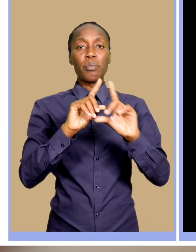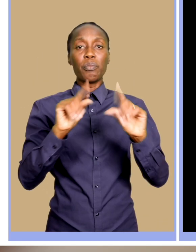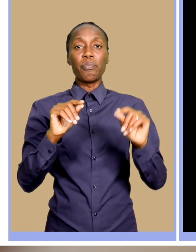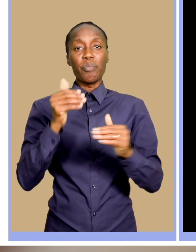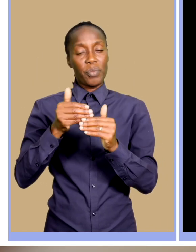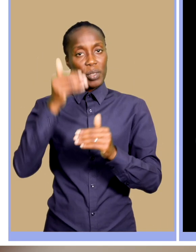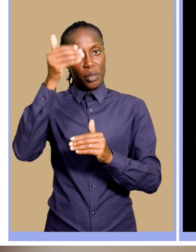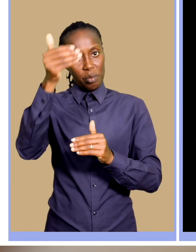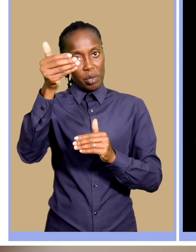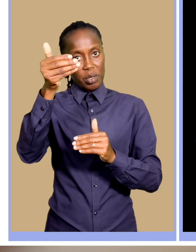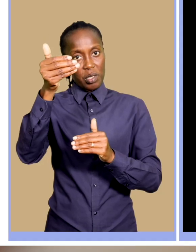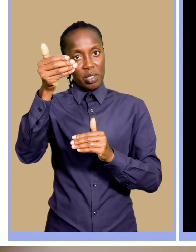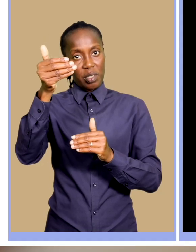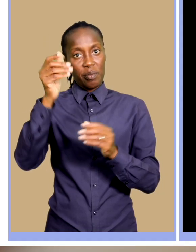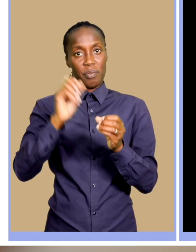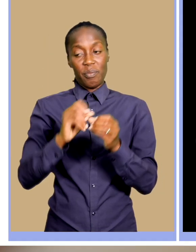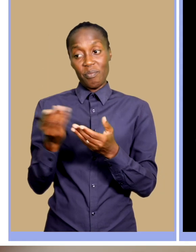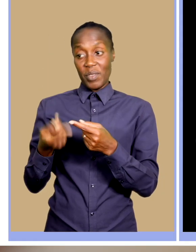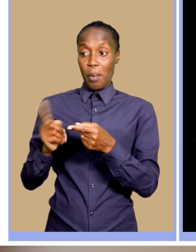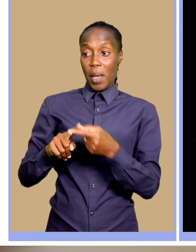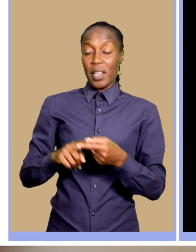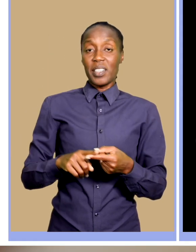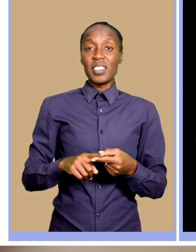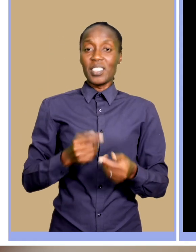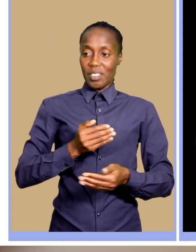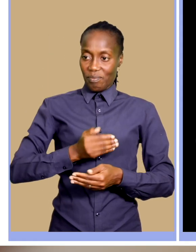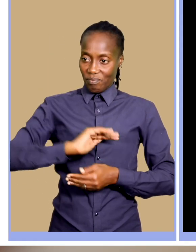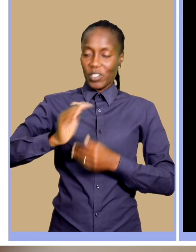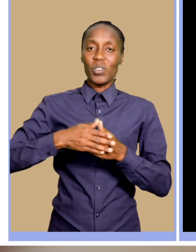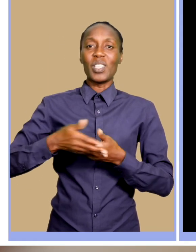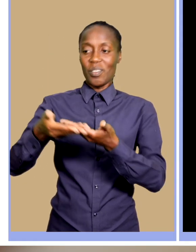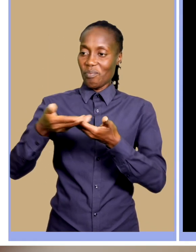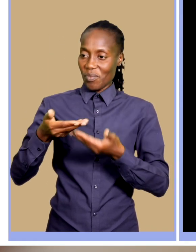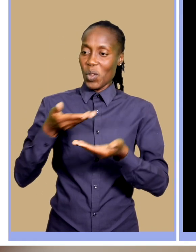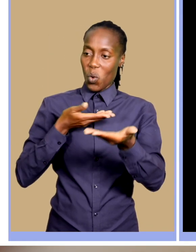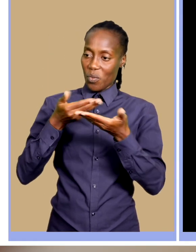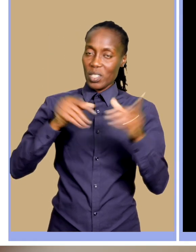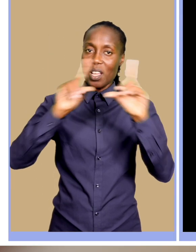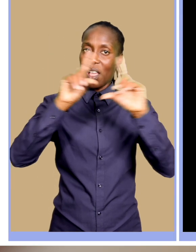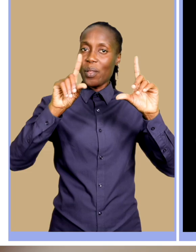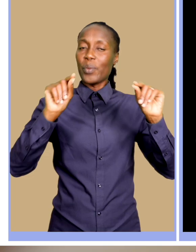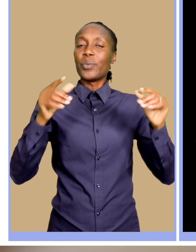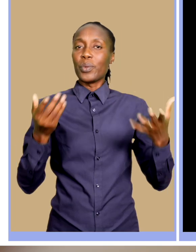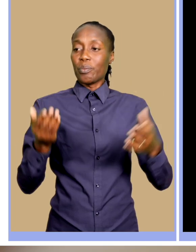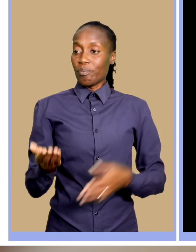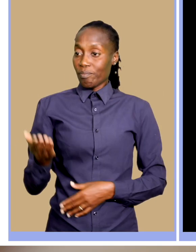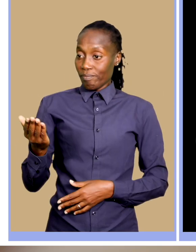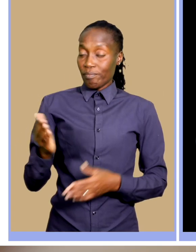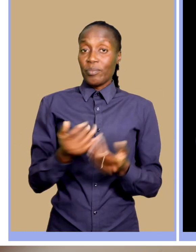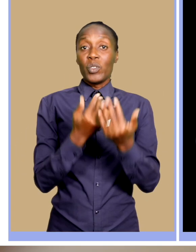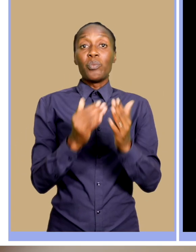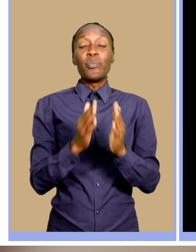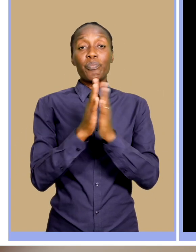doutora. Até a próxima. Eu sei que vou lhe convidar mais vezes para conversarmos em torno deste assunto,